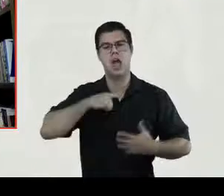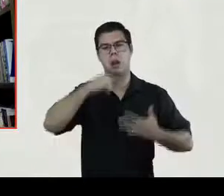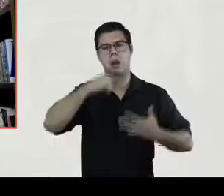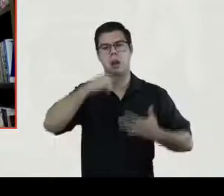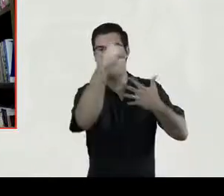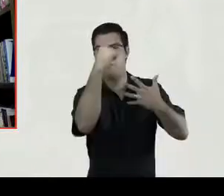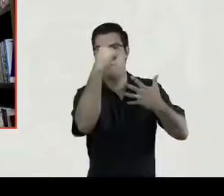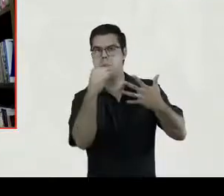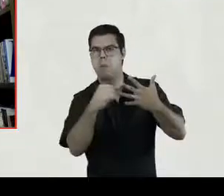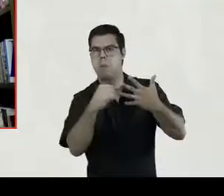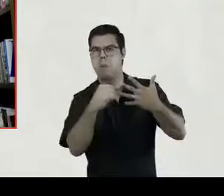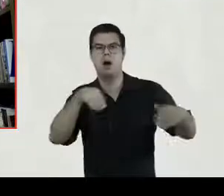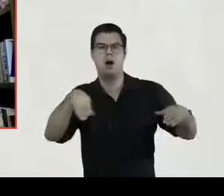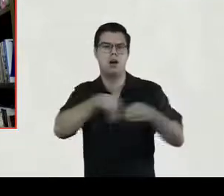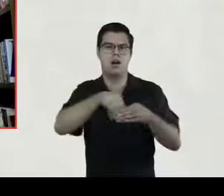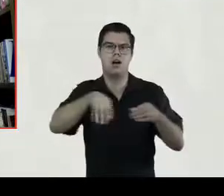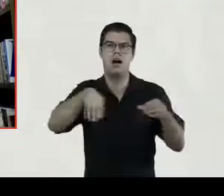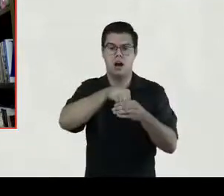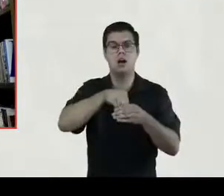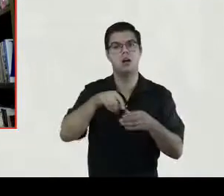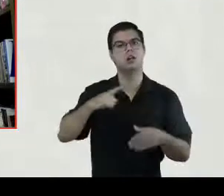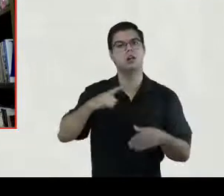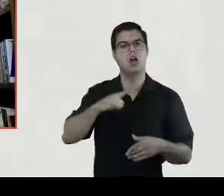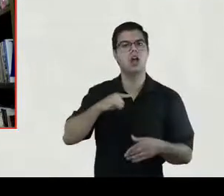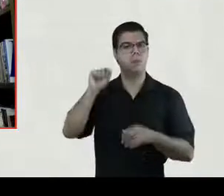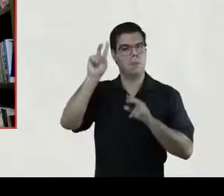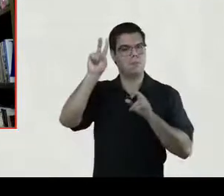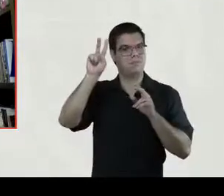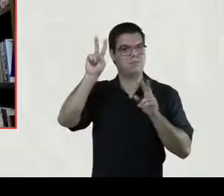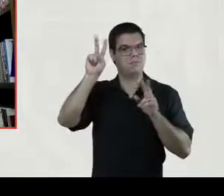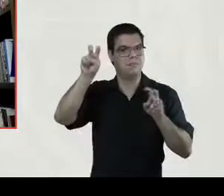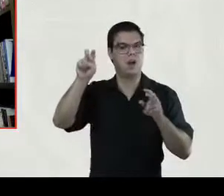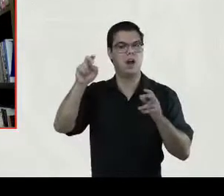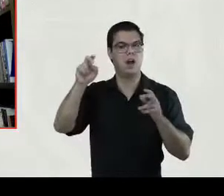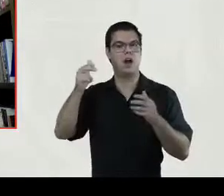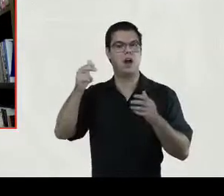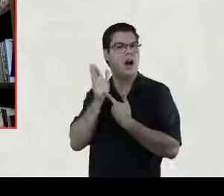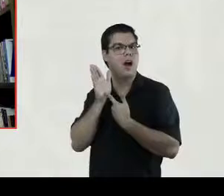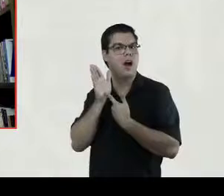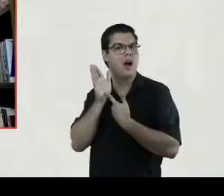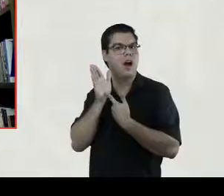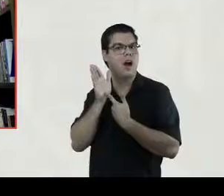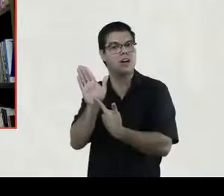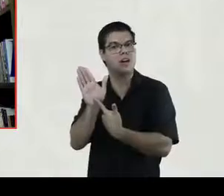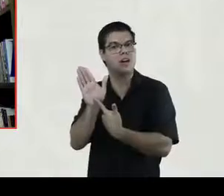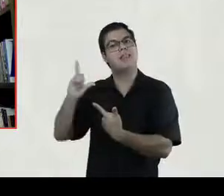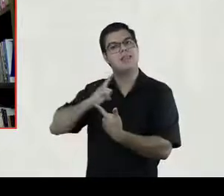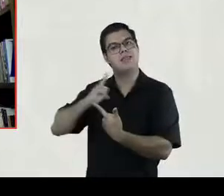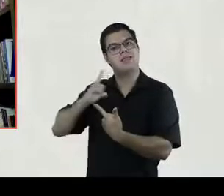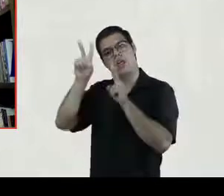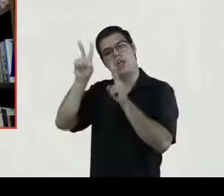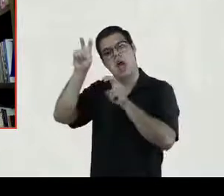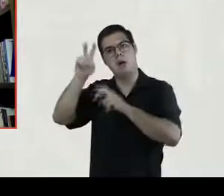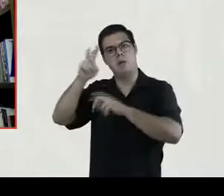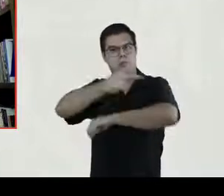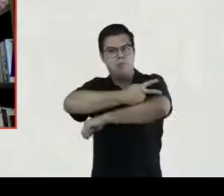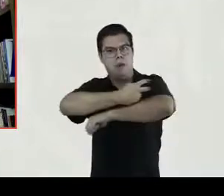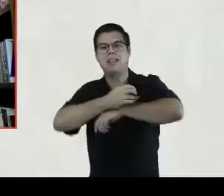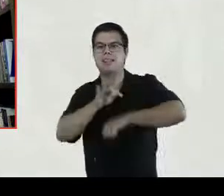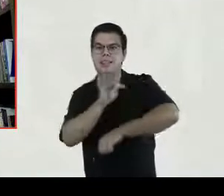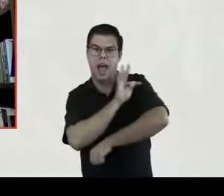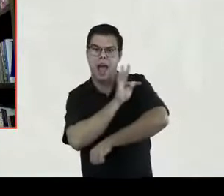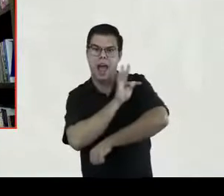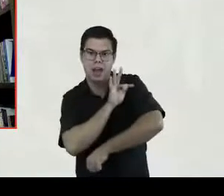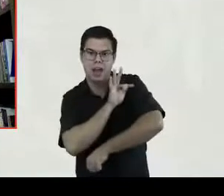aí, claro, as humanidades digitais vêm para poder pôr em evidência de que ela participa dessa nova episteme, que é uma episteme técnica, né,